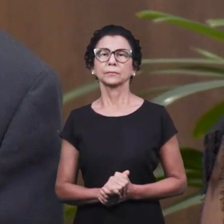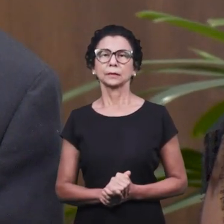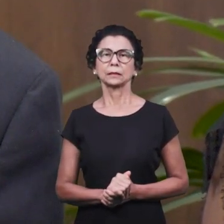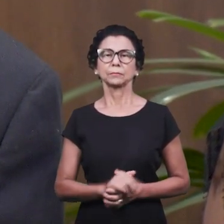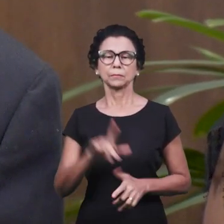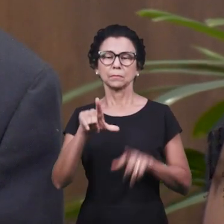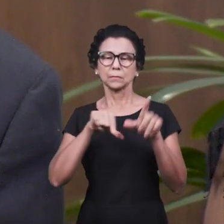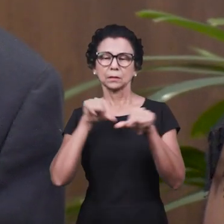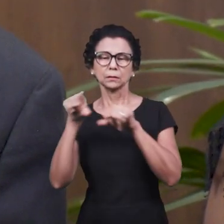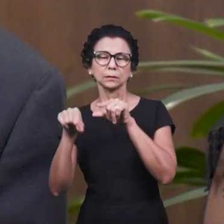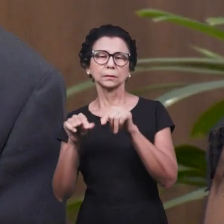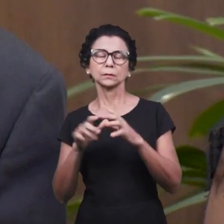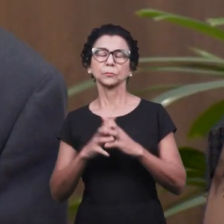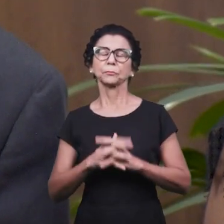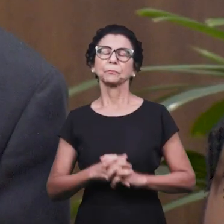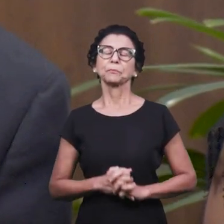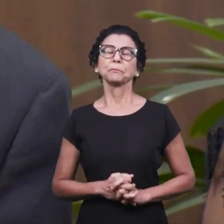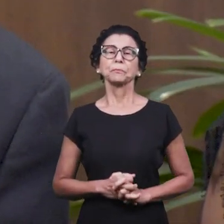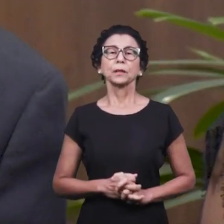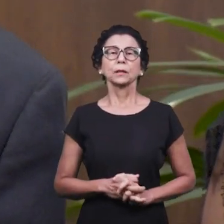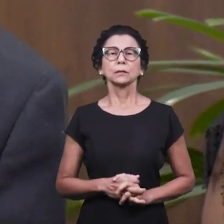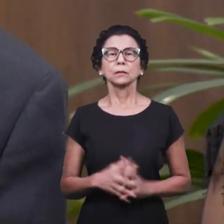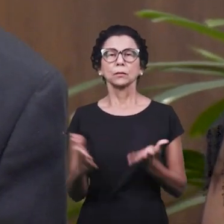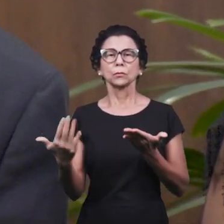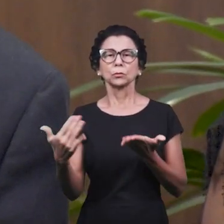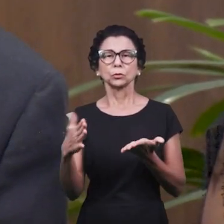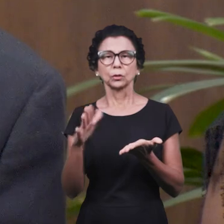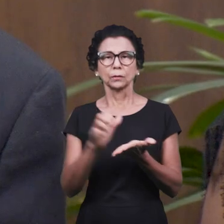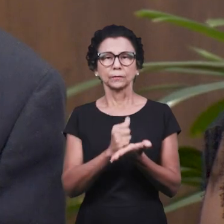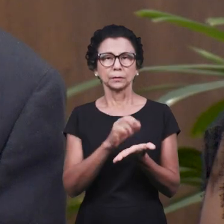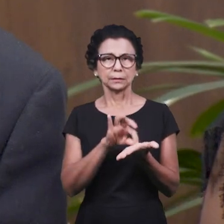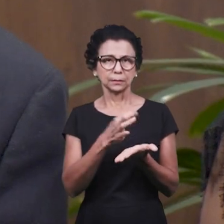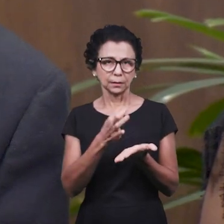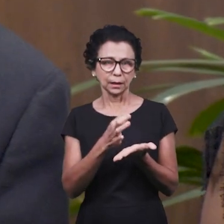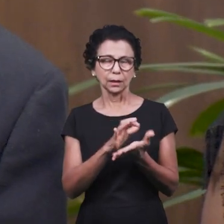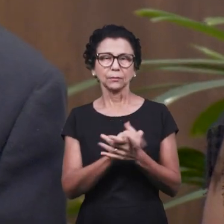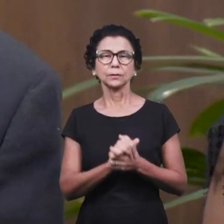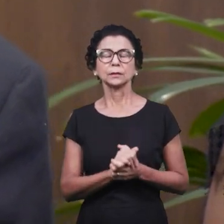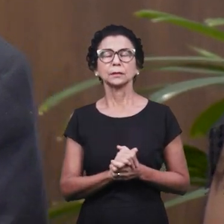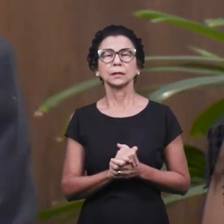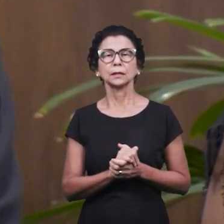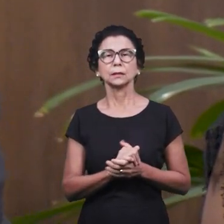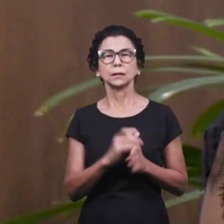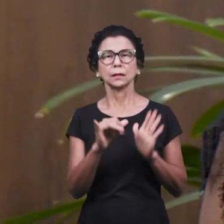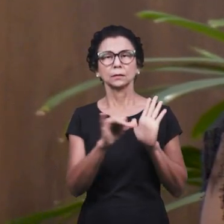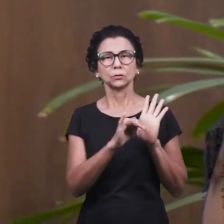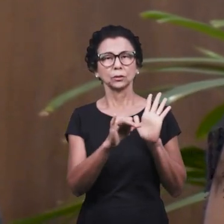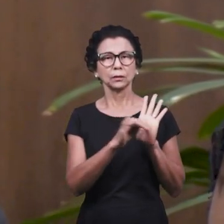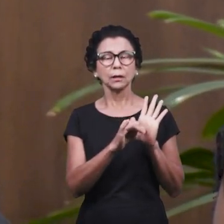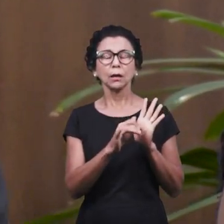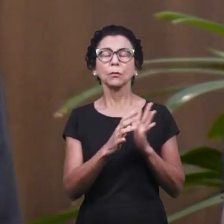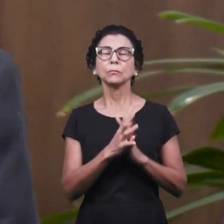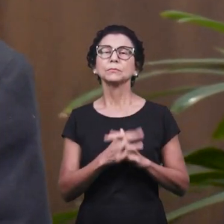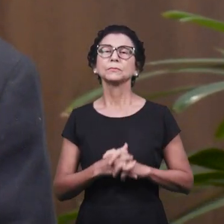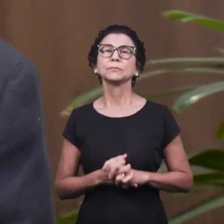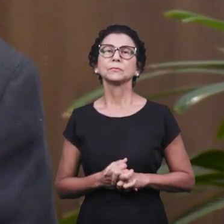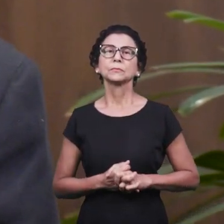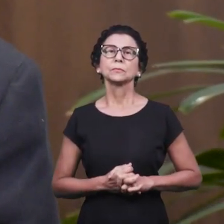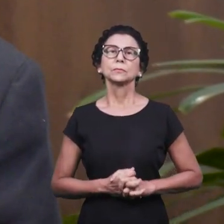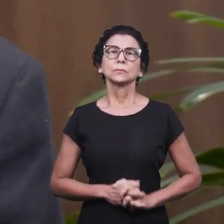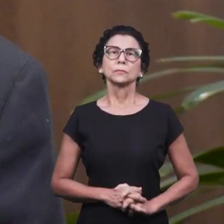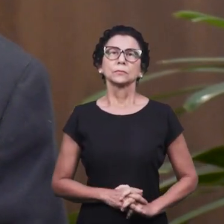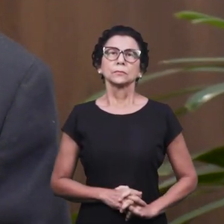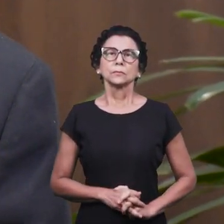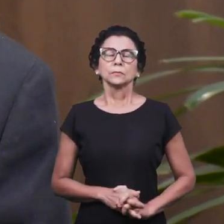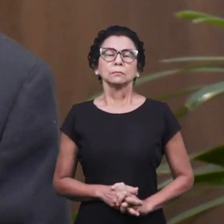os jovens... se inscrevem, então existe um edital, os jovens se inscrevem e passam